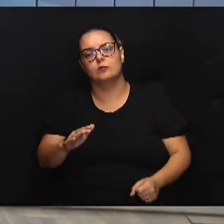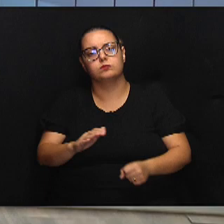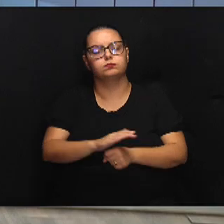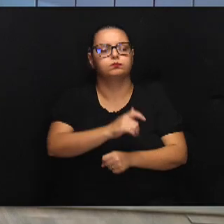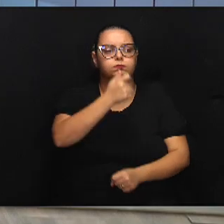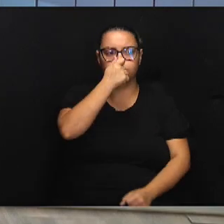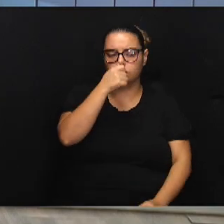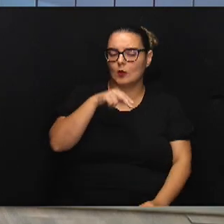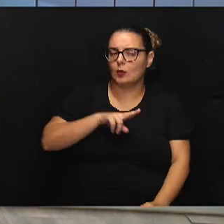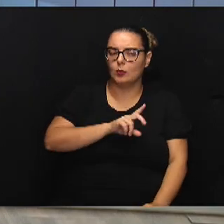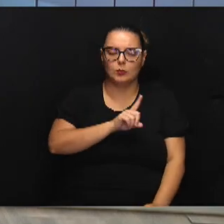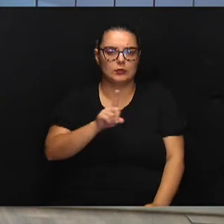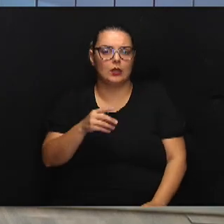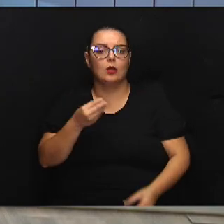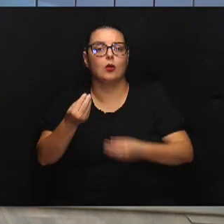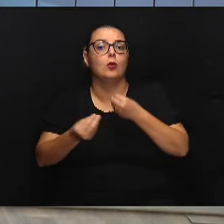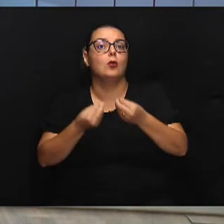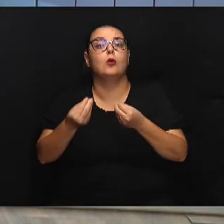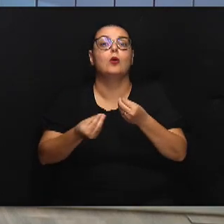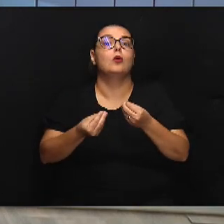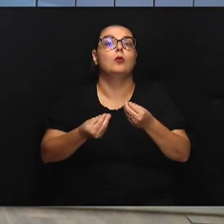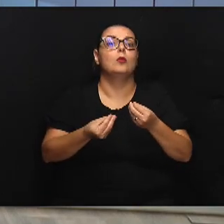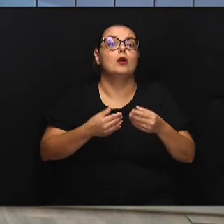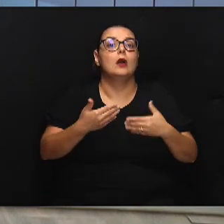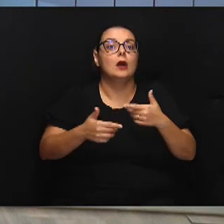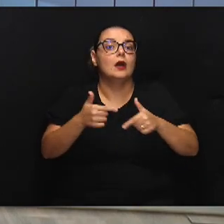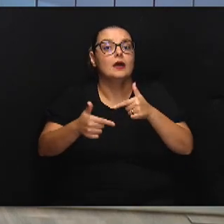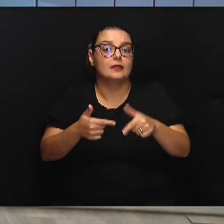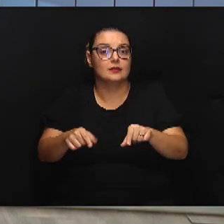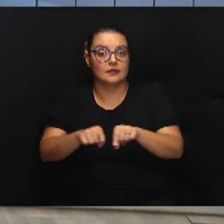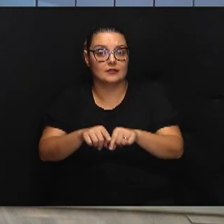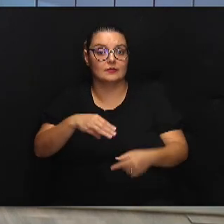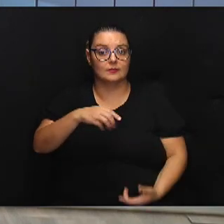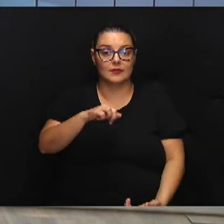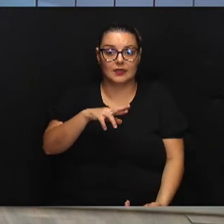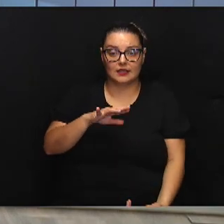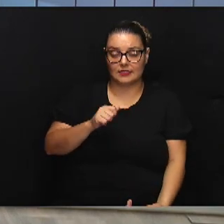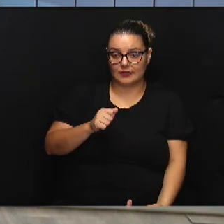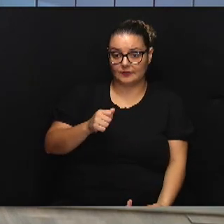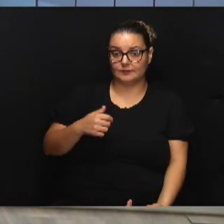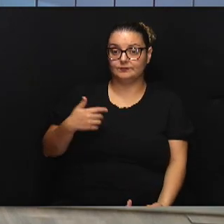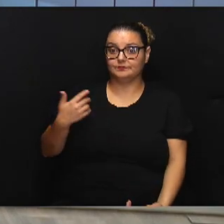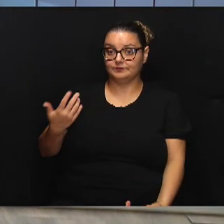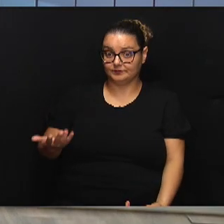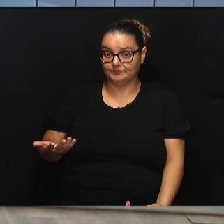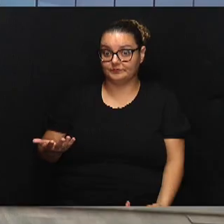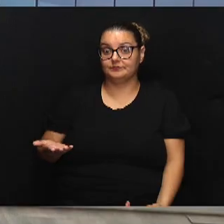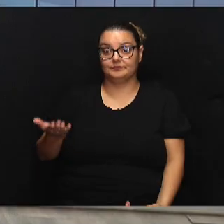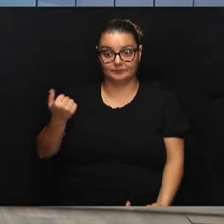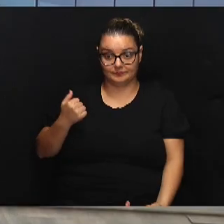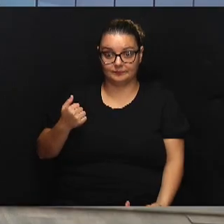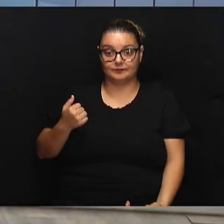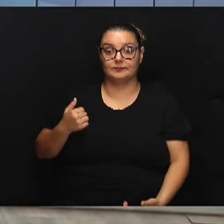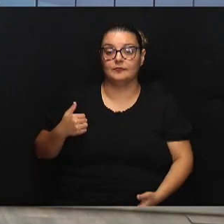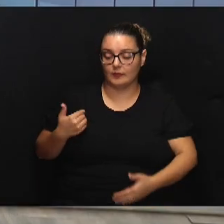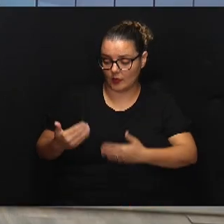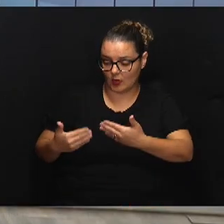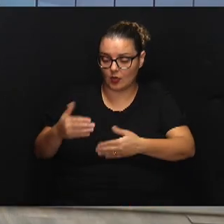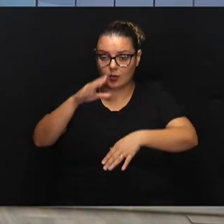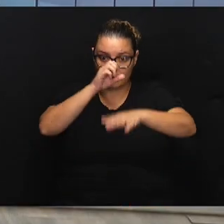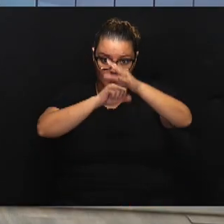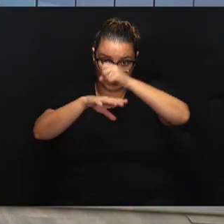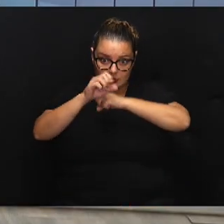ou não? Como que isso é trabalhado, né, Maria? Então vamos lá. O processo de